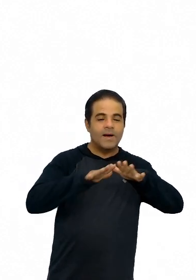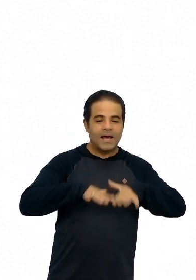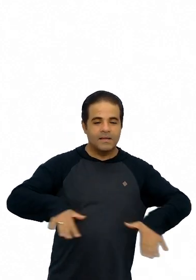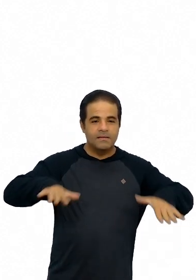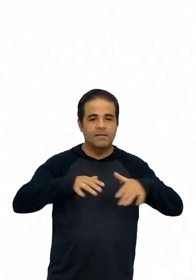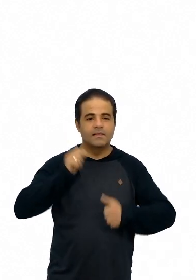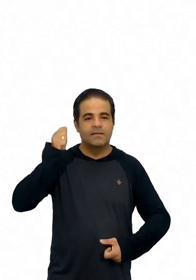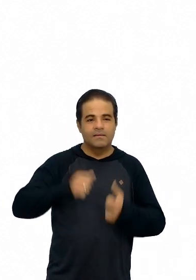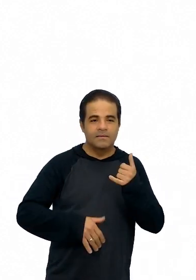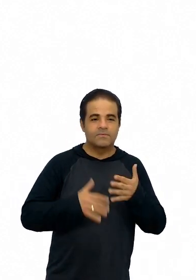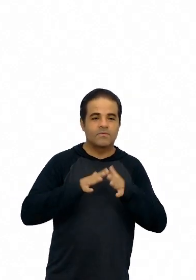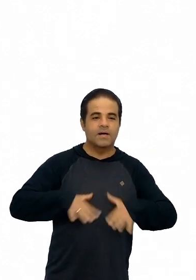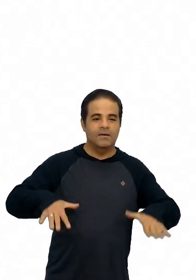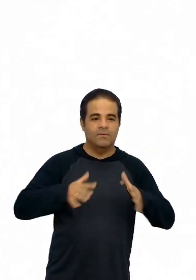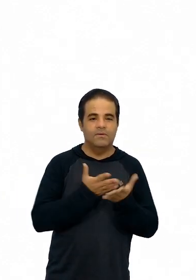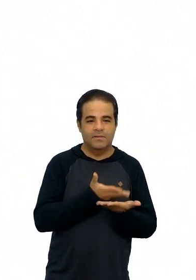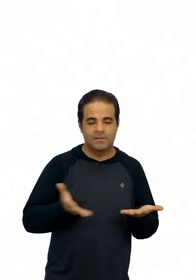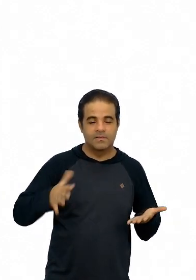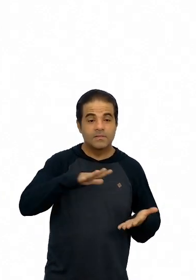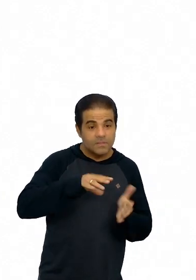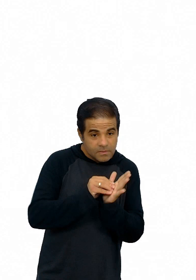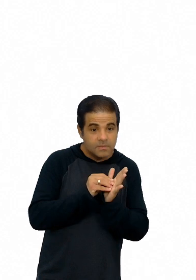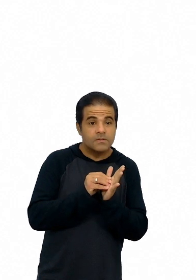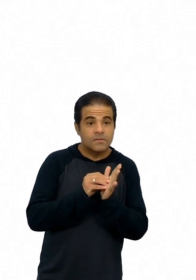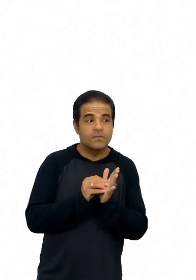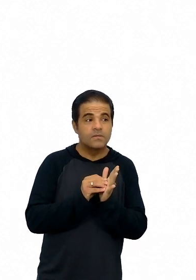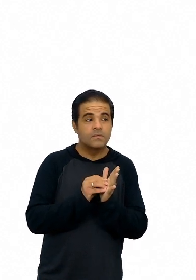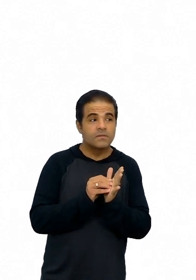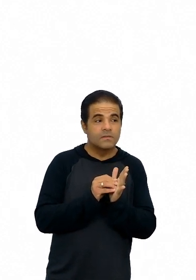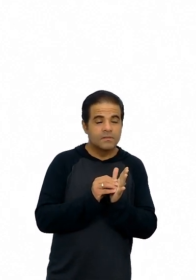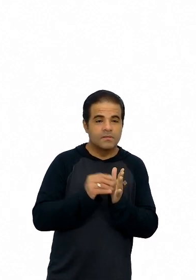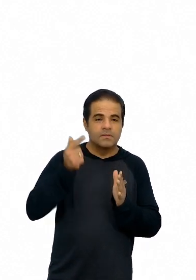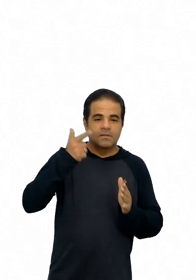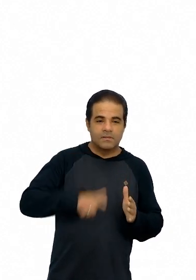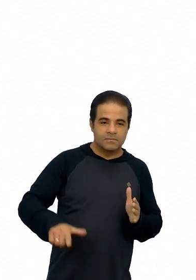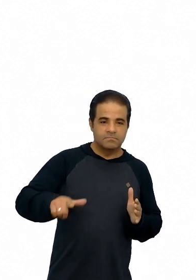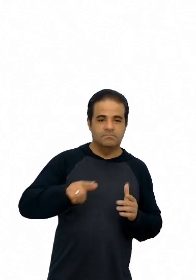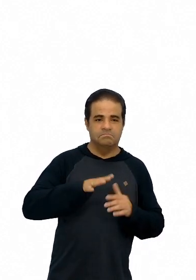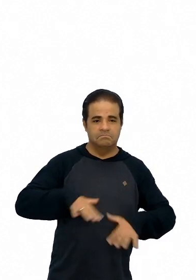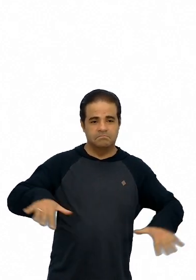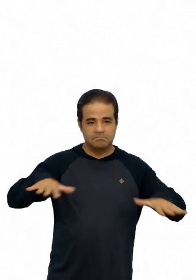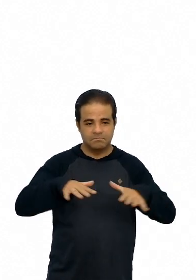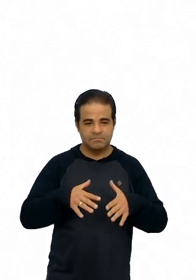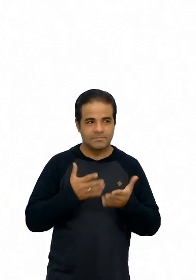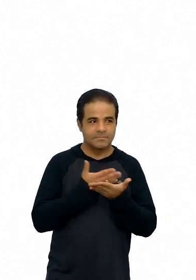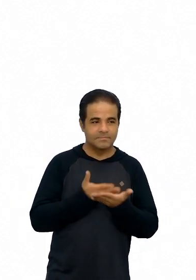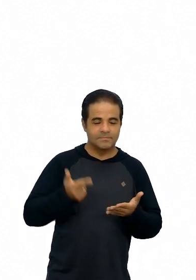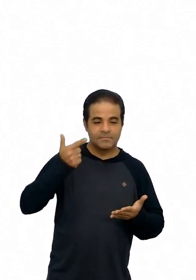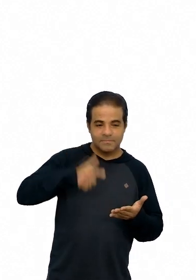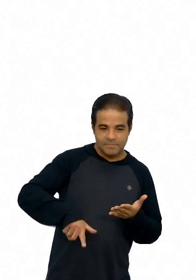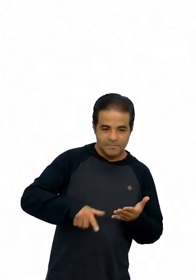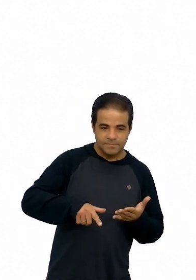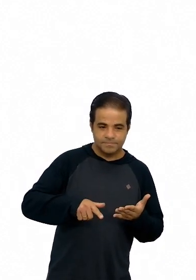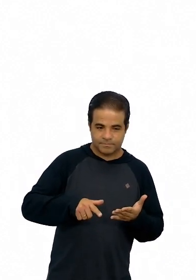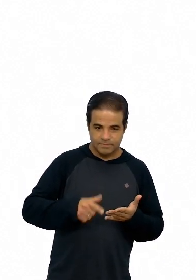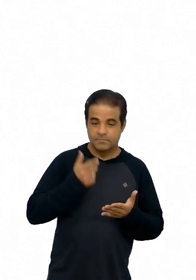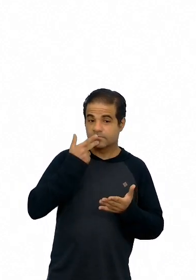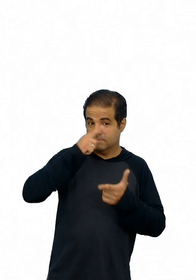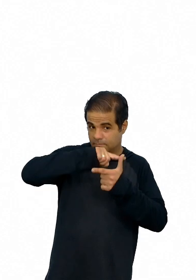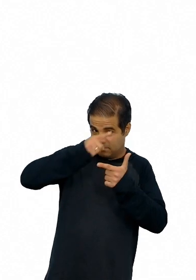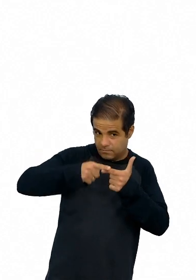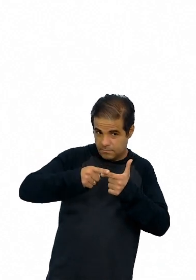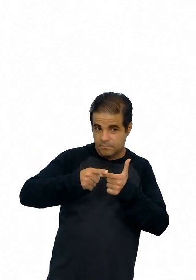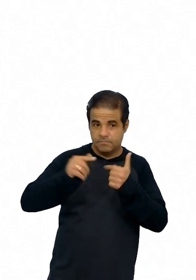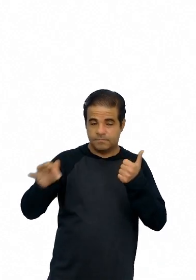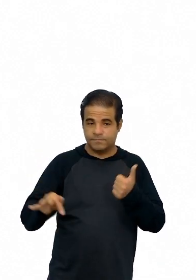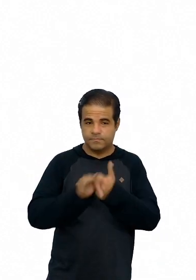o M. E aí, outro aspecto, quando a gente está falando de ângulo, é sobre